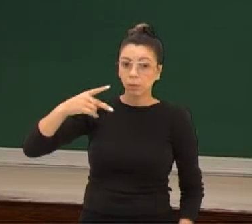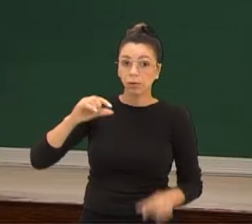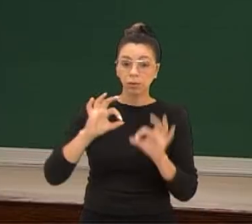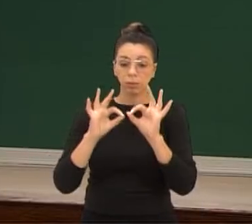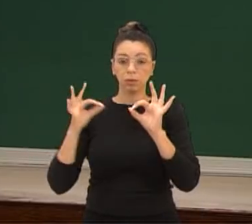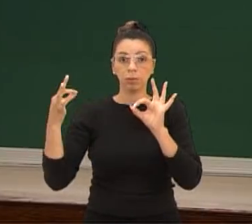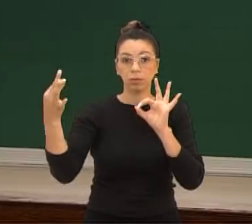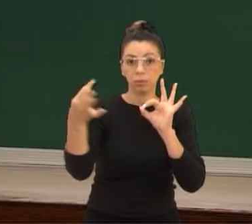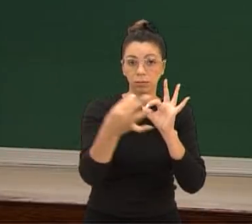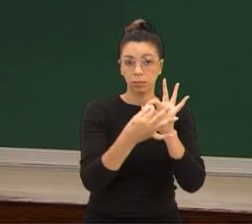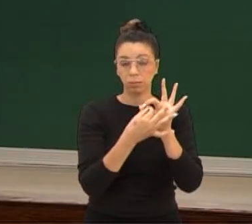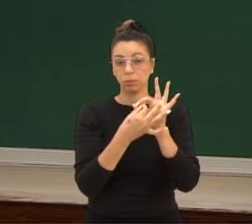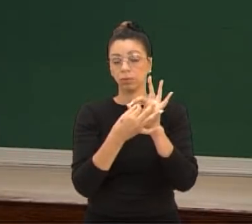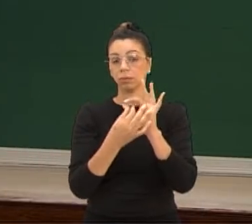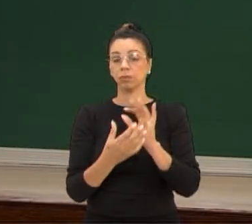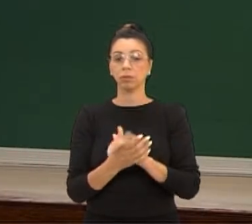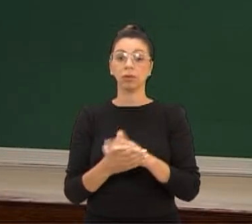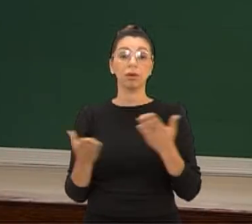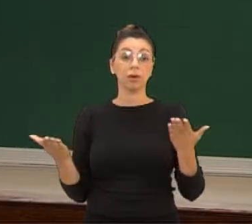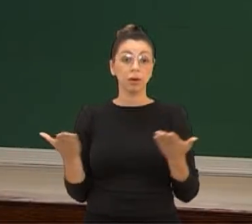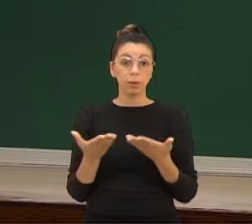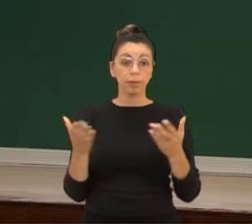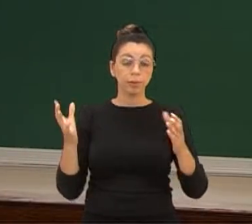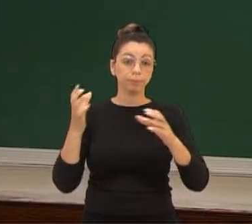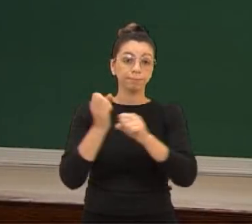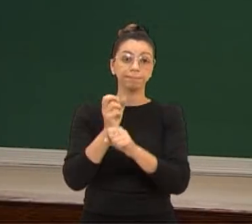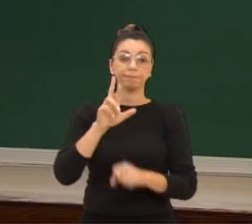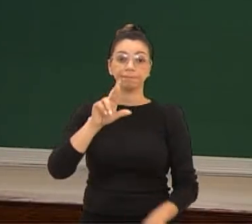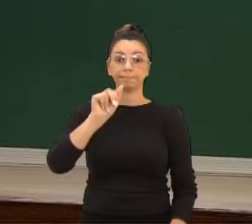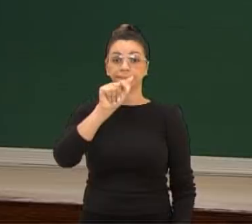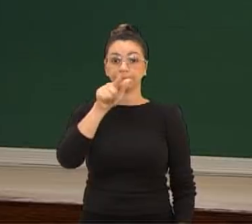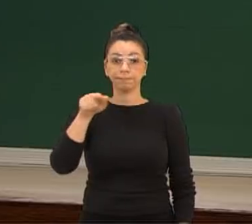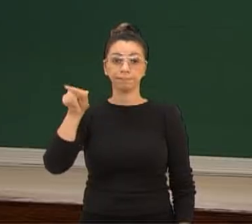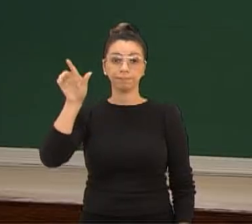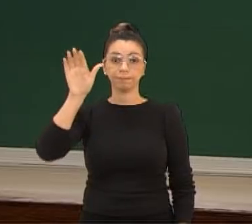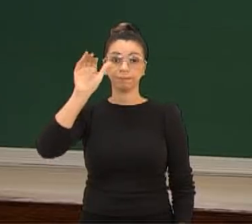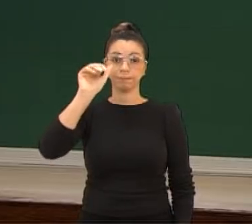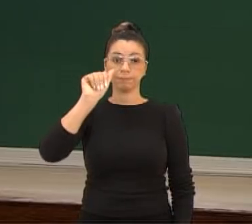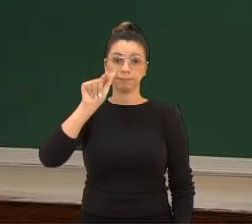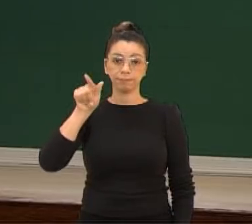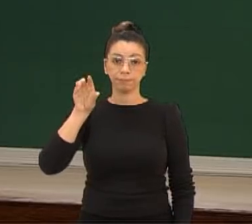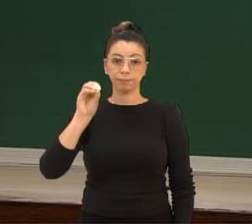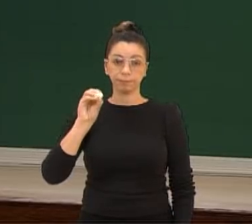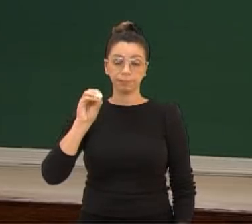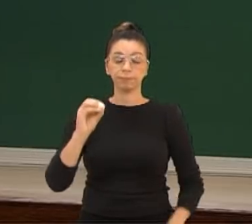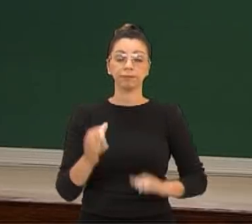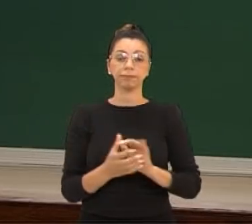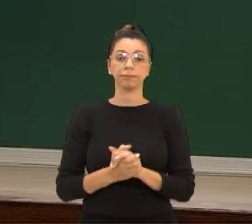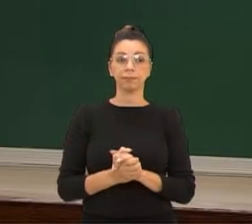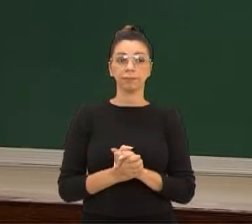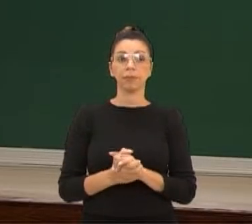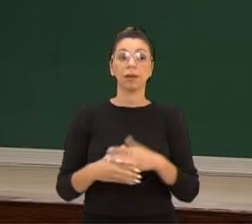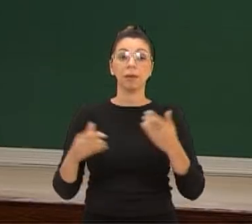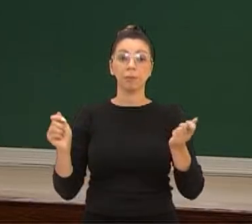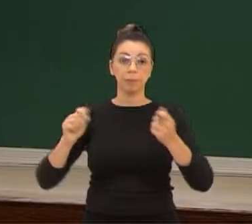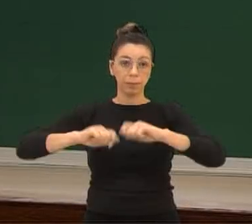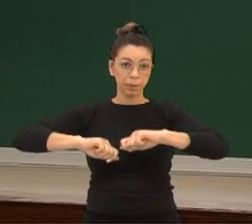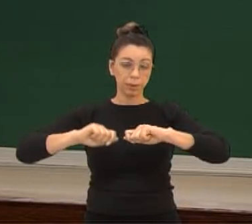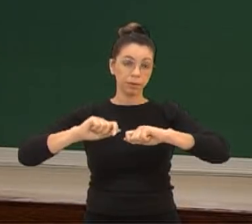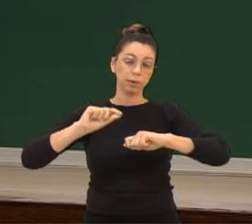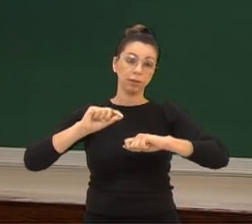de circunferência. Agora, calculamos a razão. Então, vou pegar a razão, o valor maior, o valor do comprimento